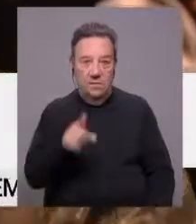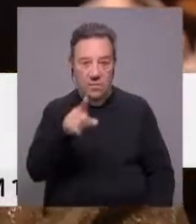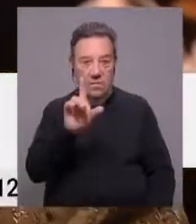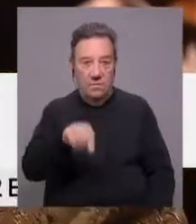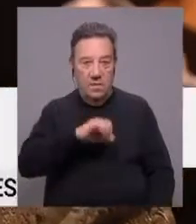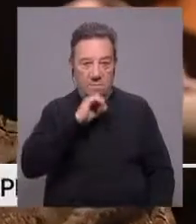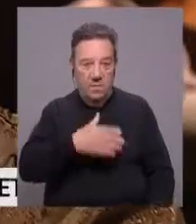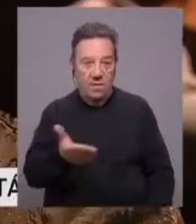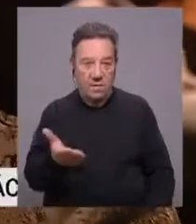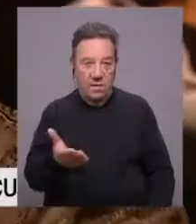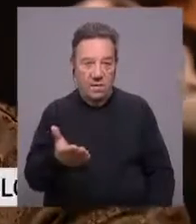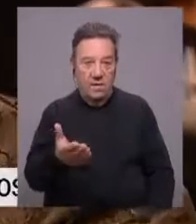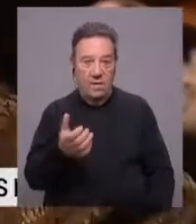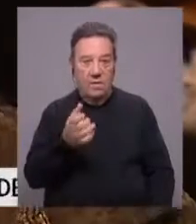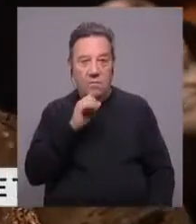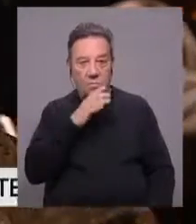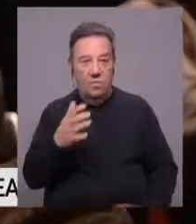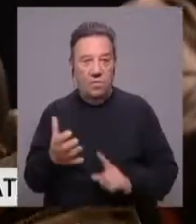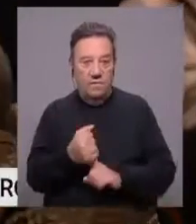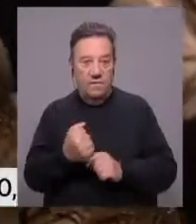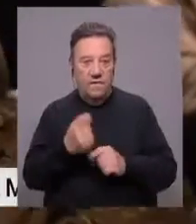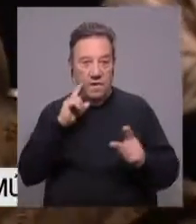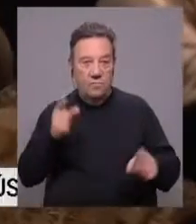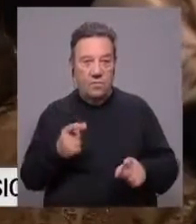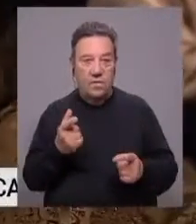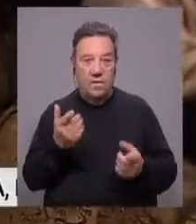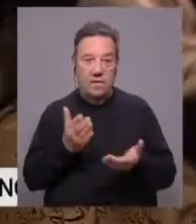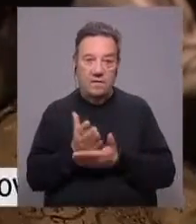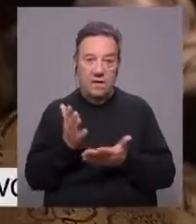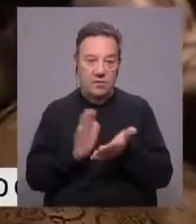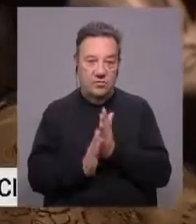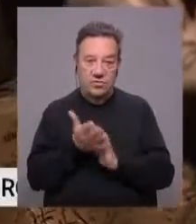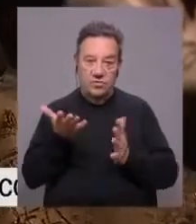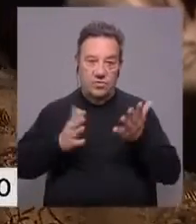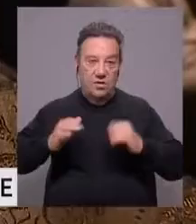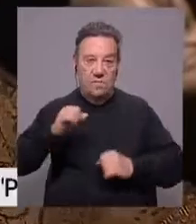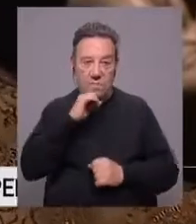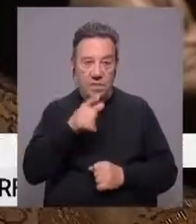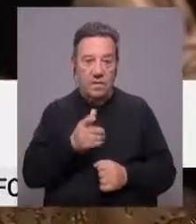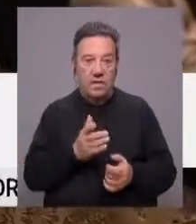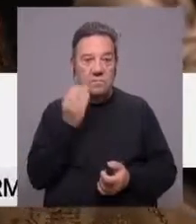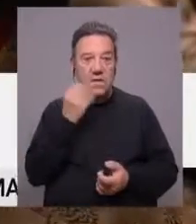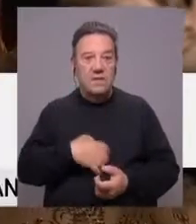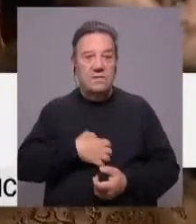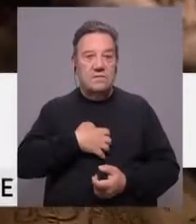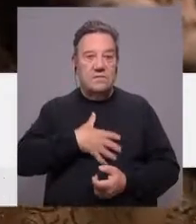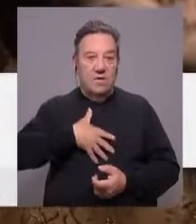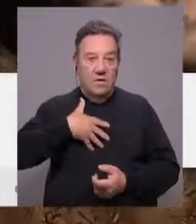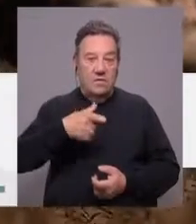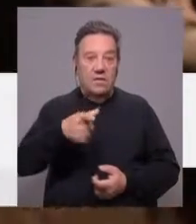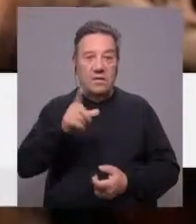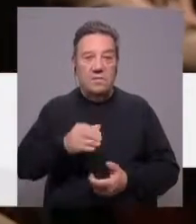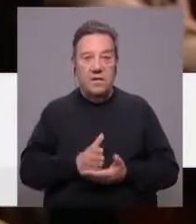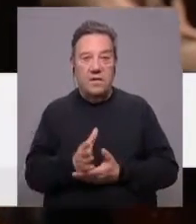podem conseguir fazer música através do gesto, através das sensações e